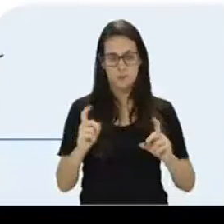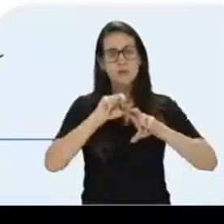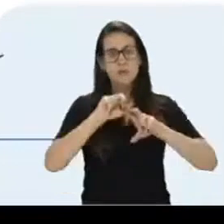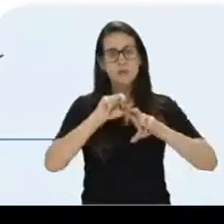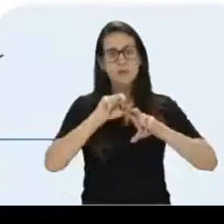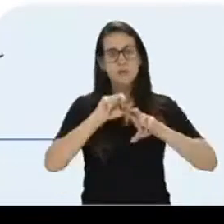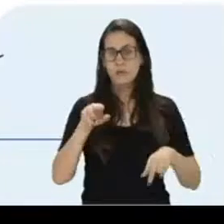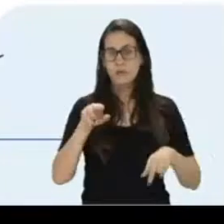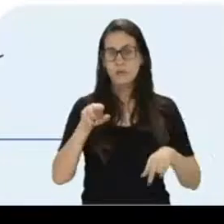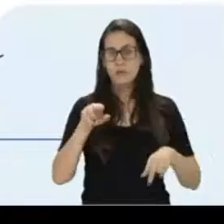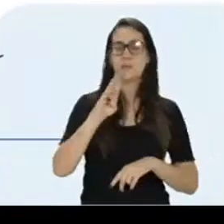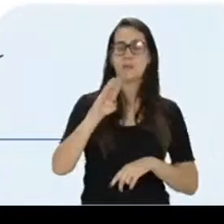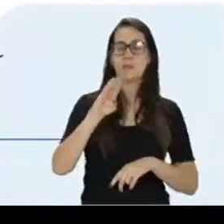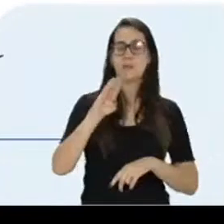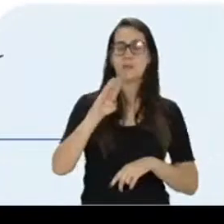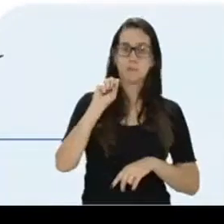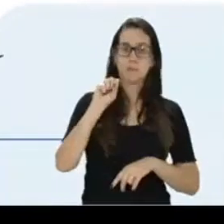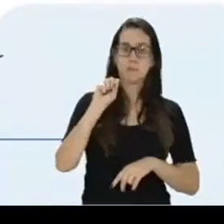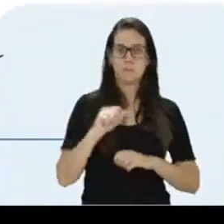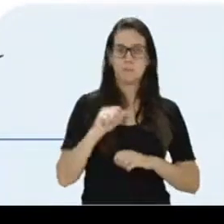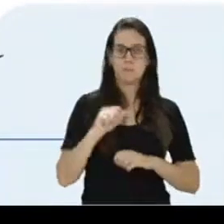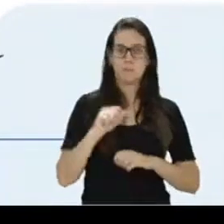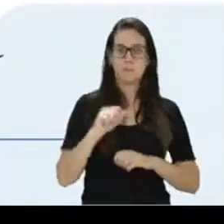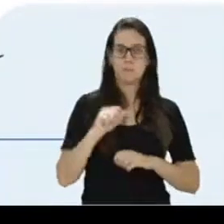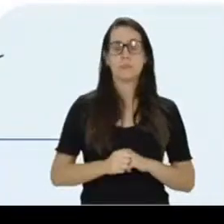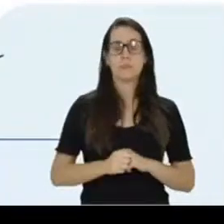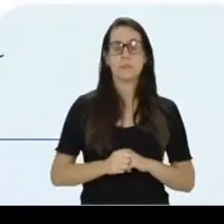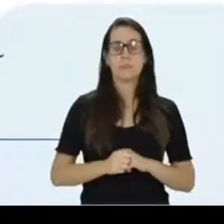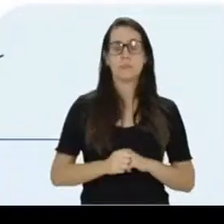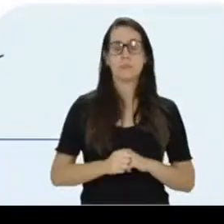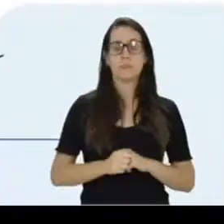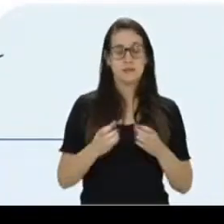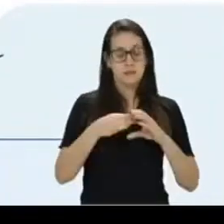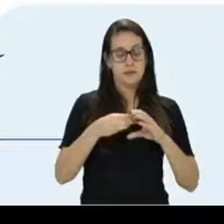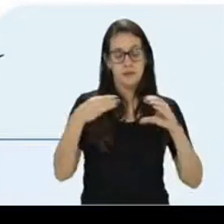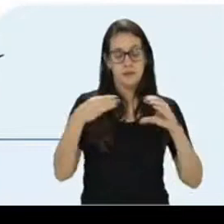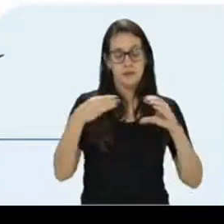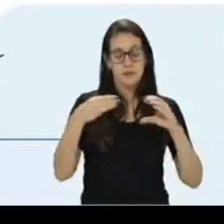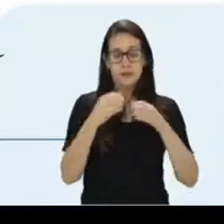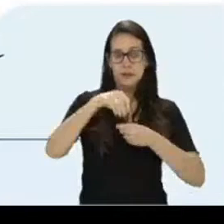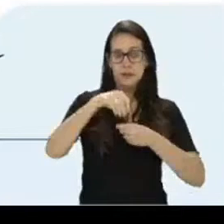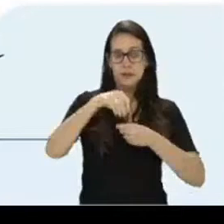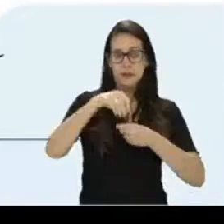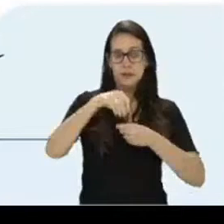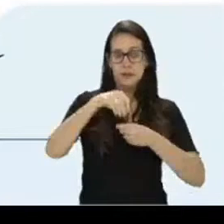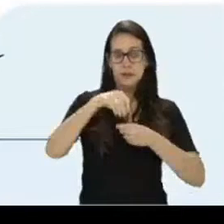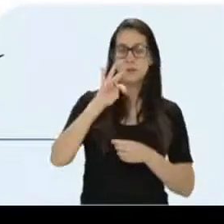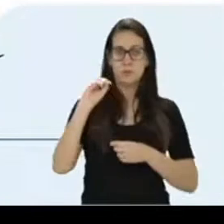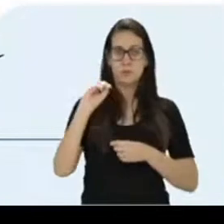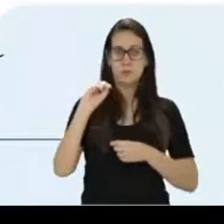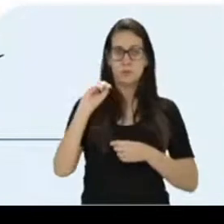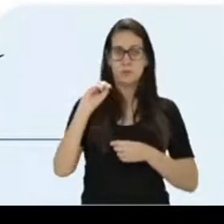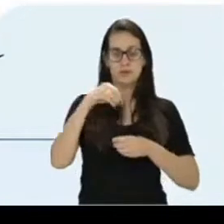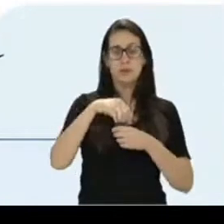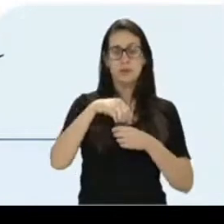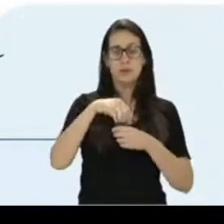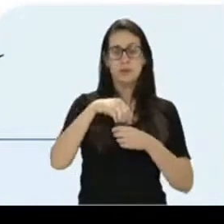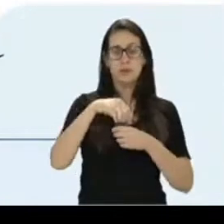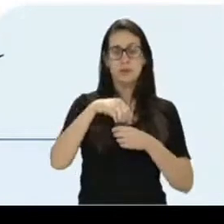que vão permitir uma classificação. O citoplasma, ele é constituído, então, pela maioria do seu volume por